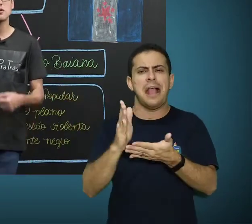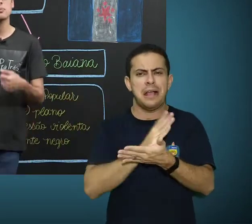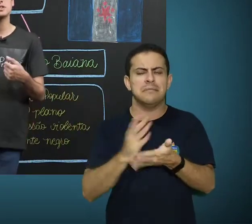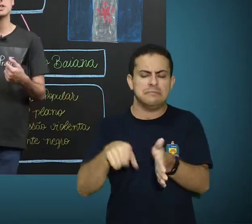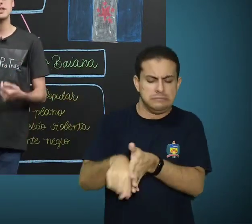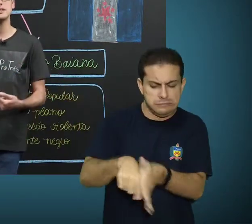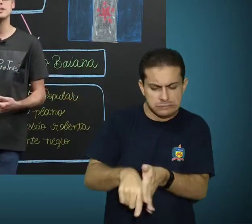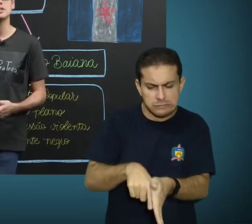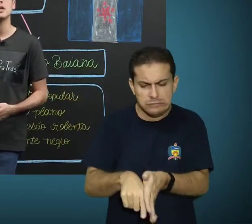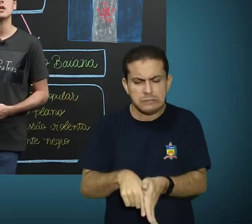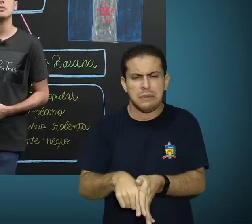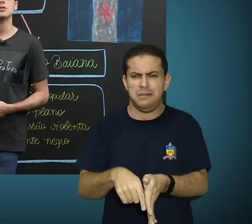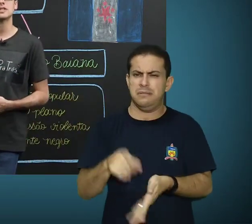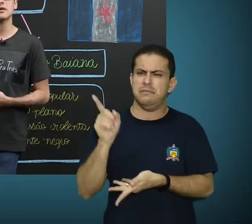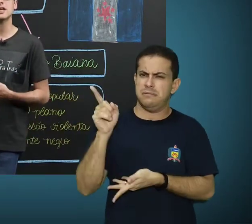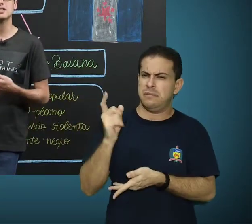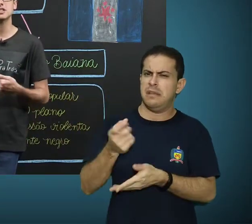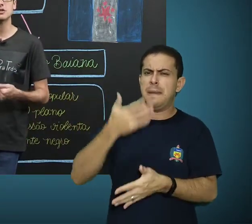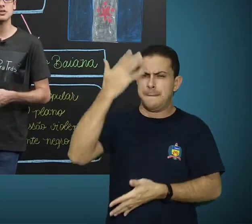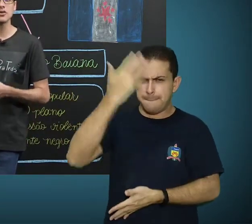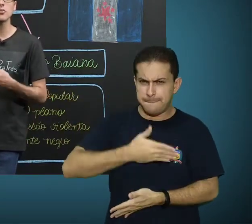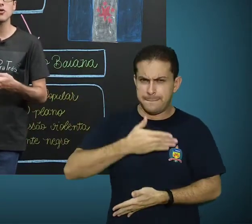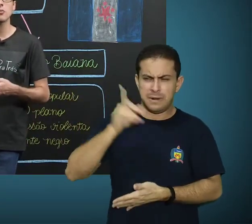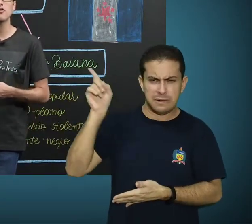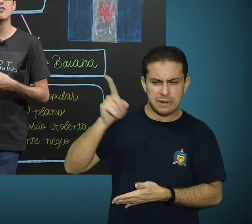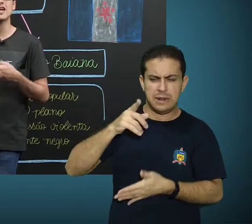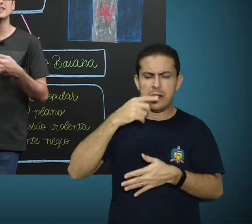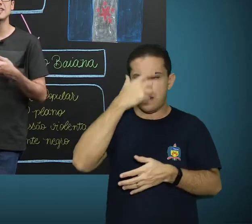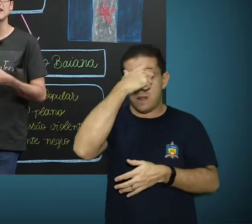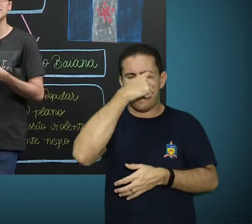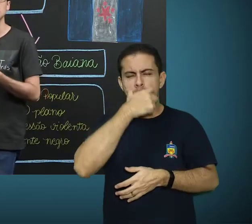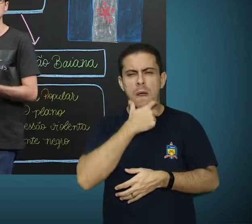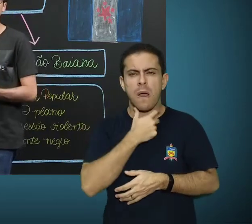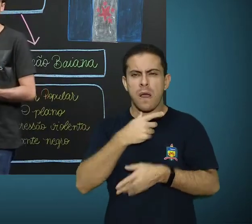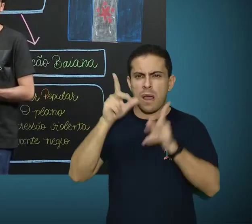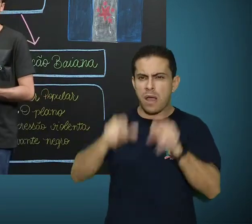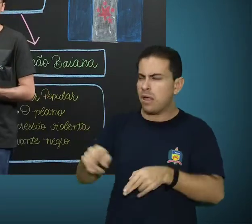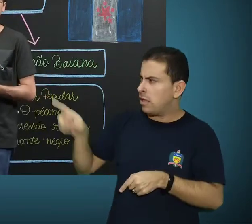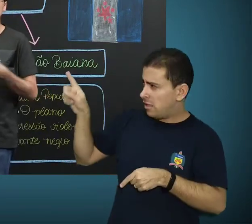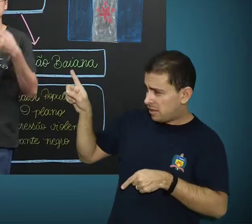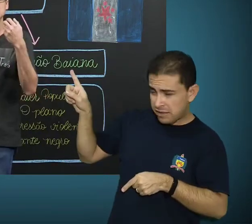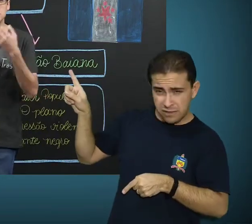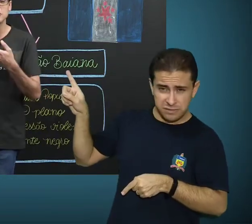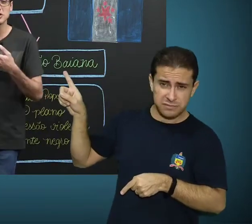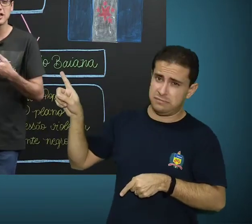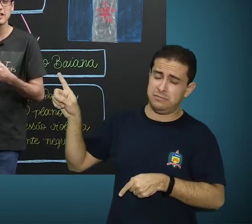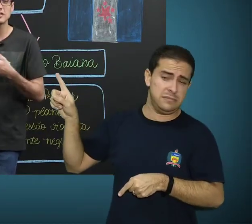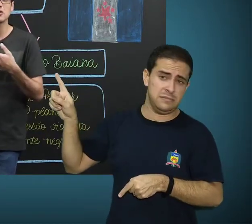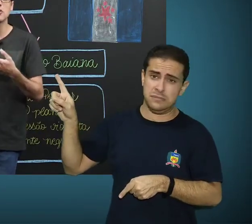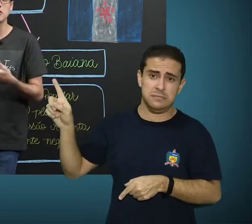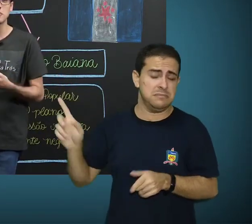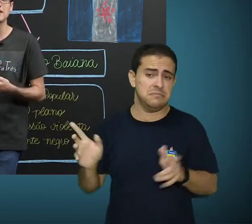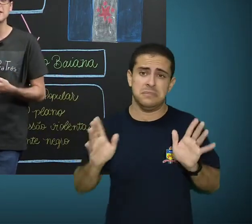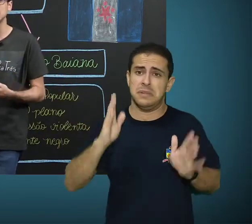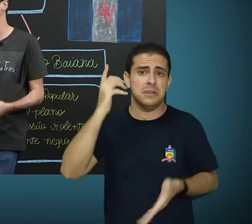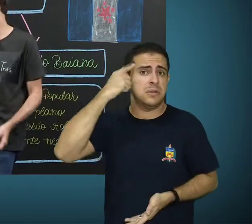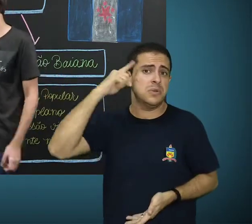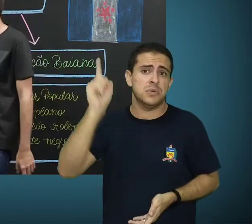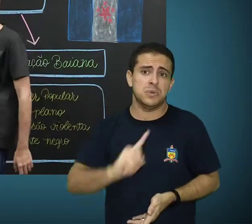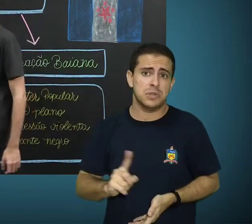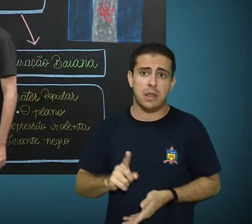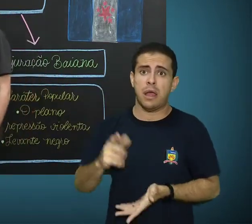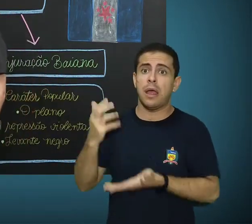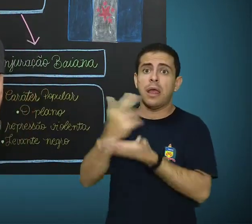já fizeram pesquisas e mostraram que a gente não tem como comprovar exatamente a feição do Tiradentes ou como ele